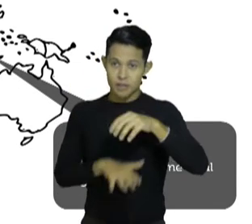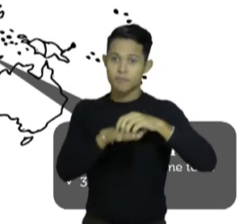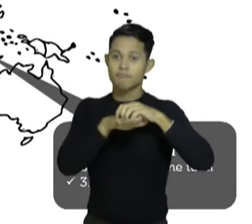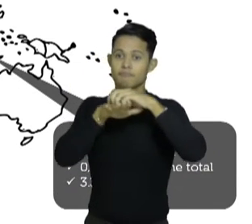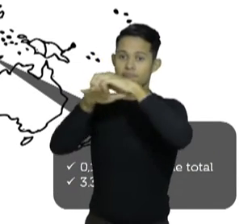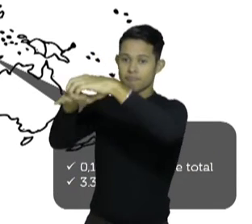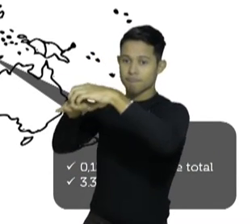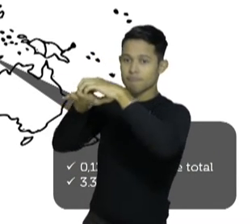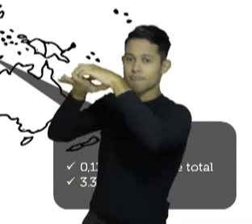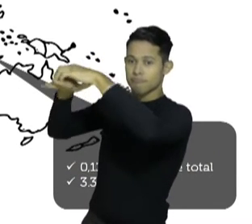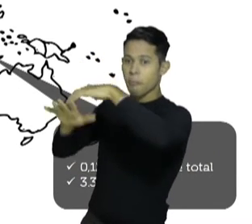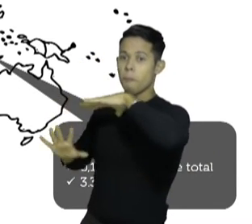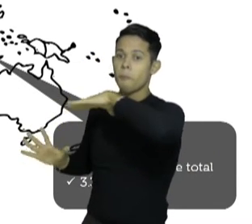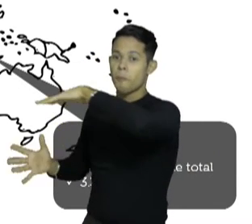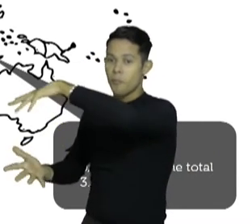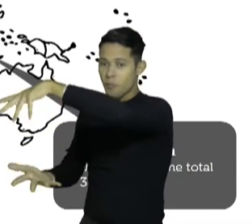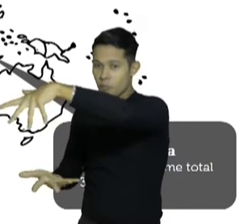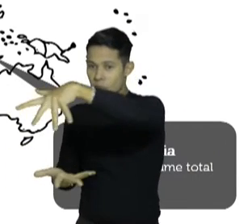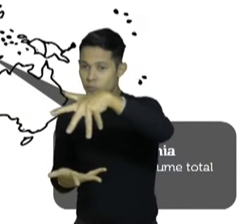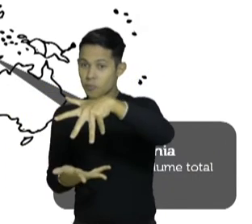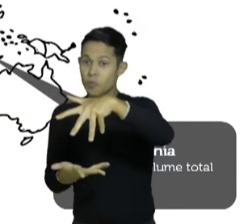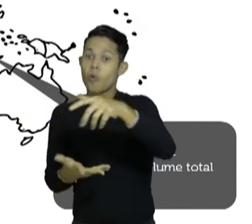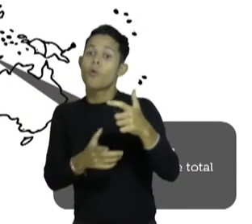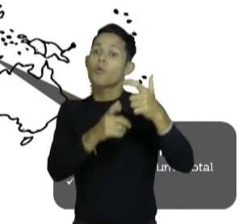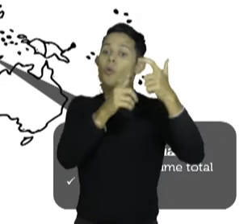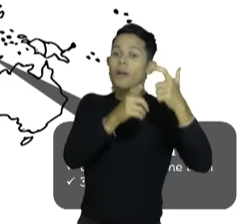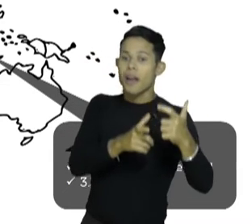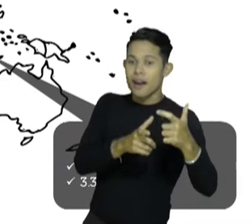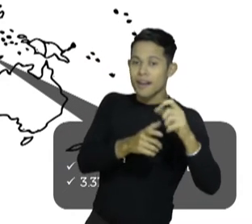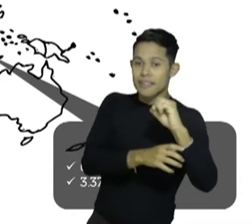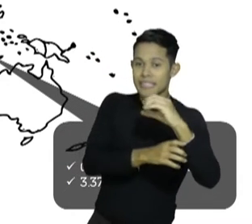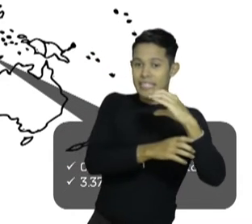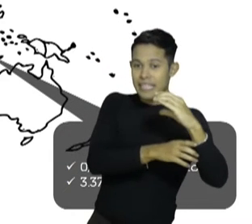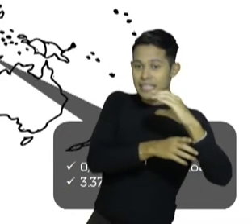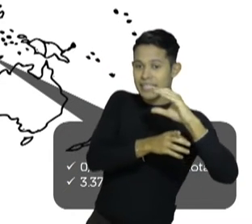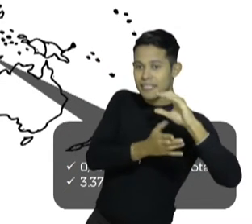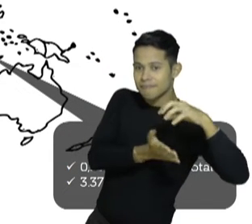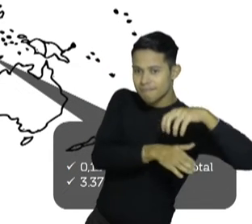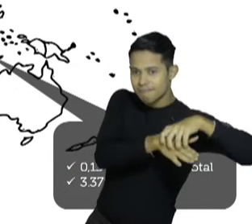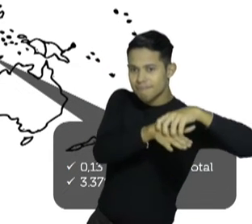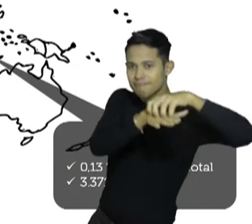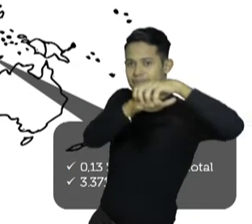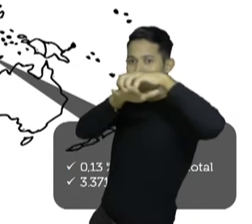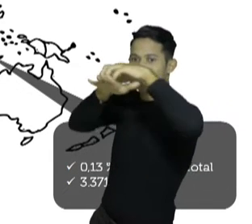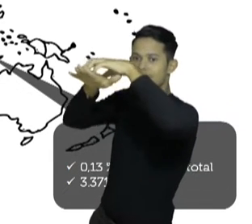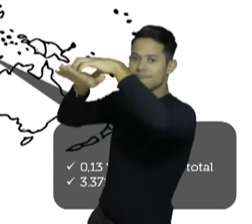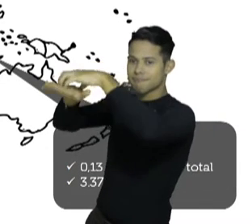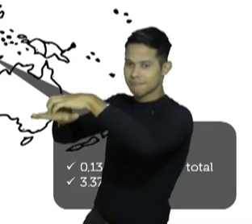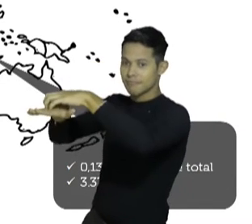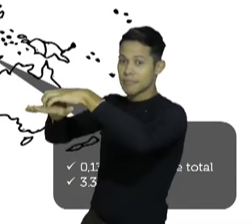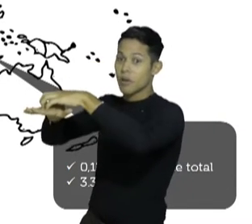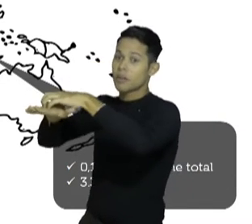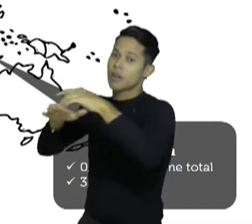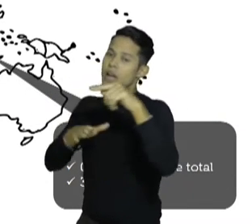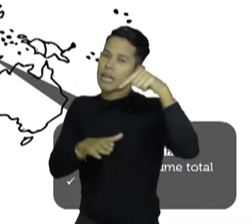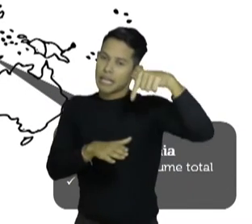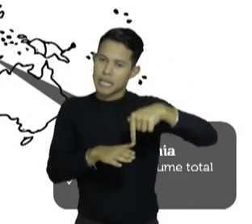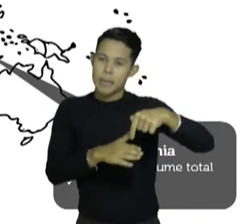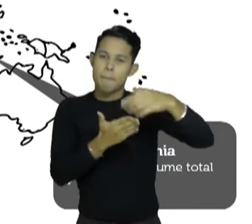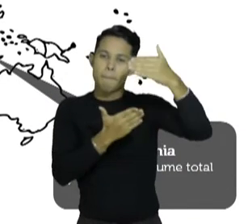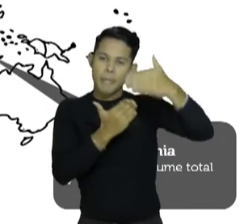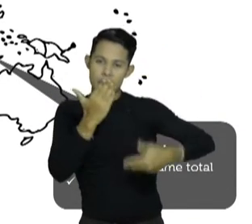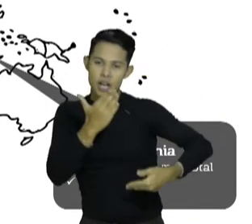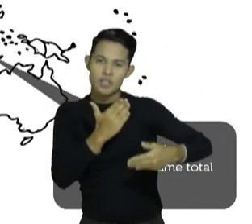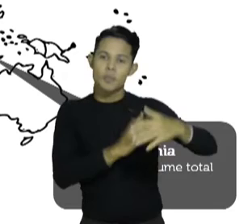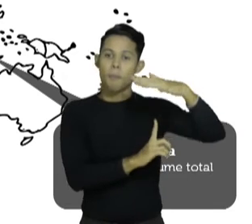pro mundo sai de Santa Catarina um estado desse tamanho estamos perdendo Para Paraná que exporta